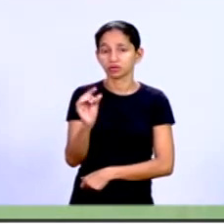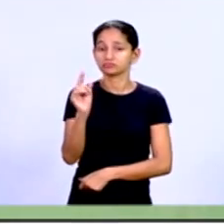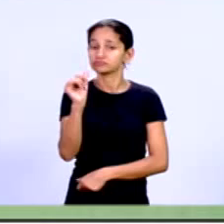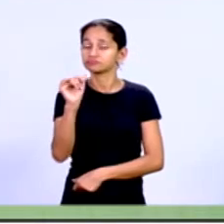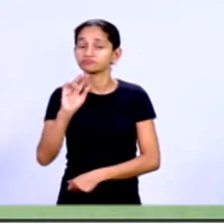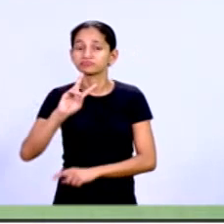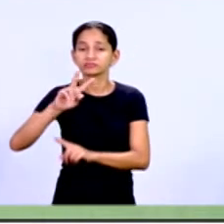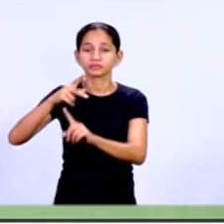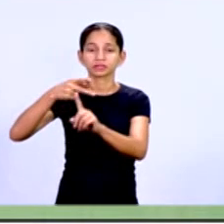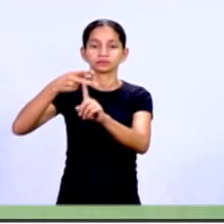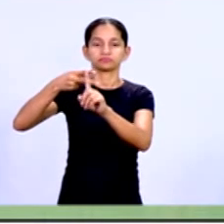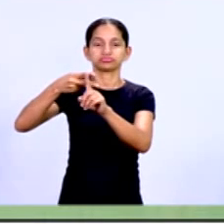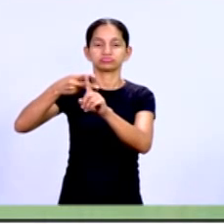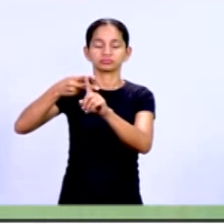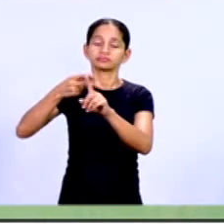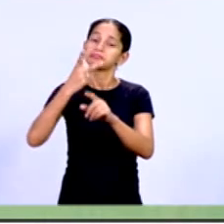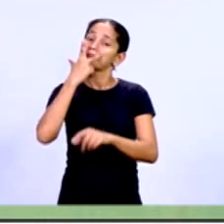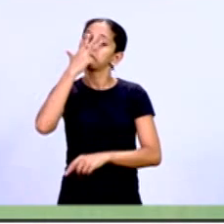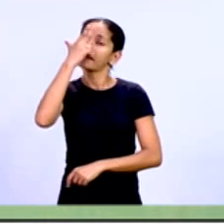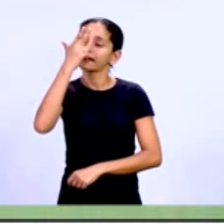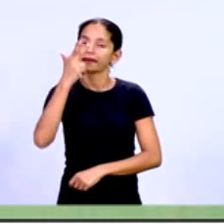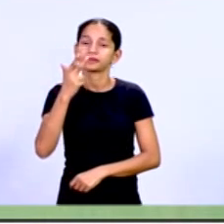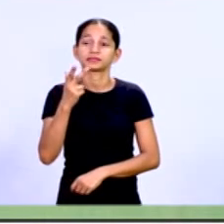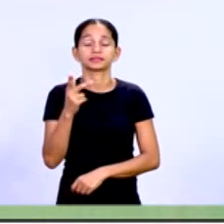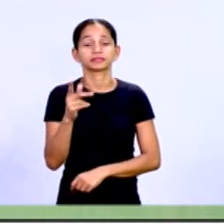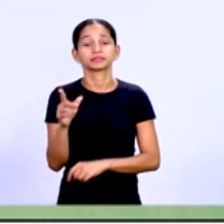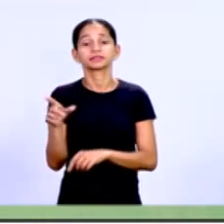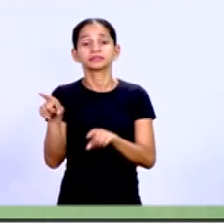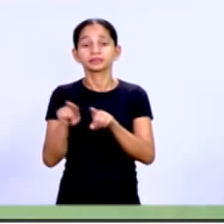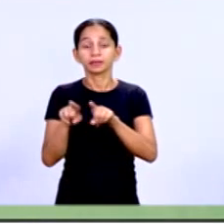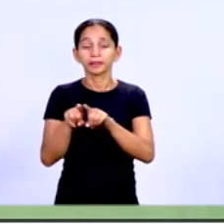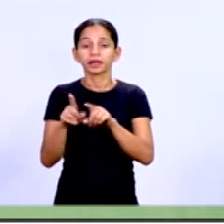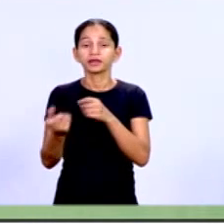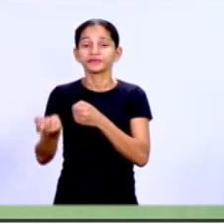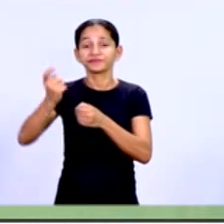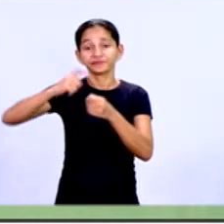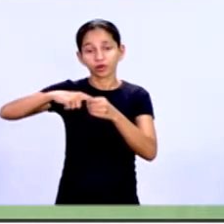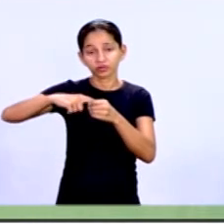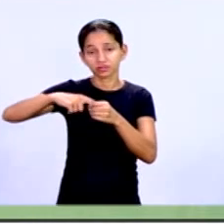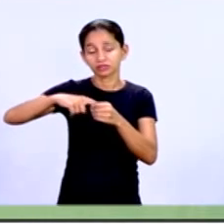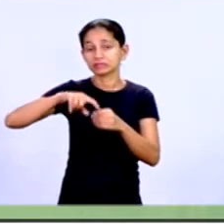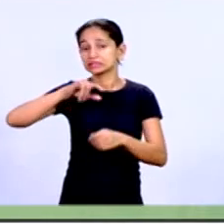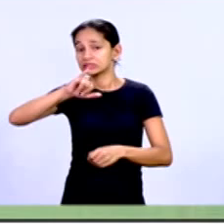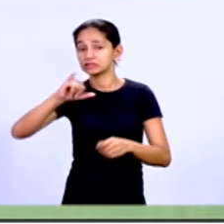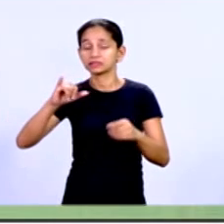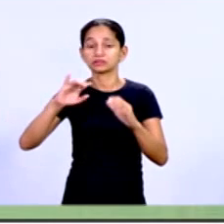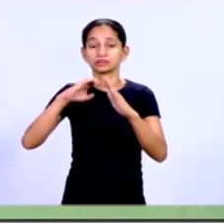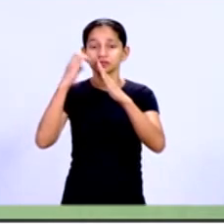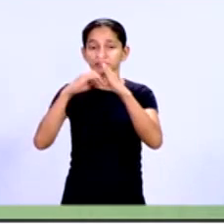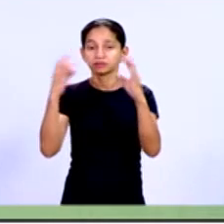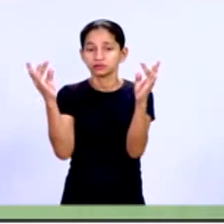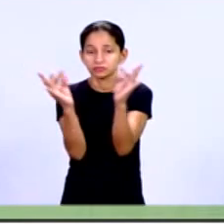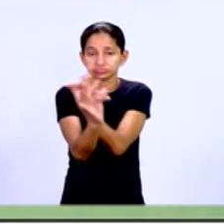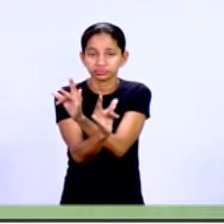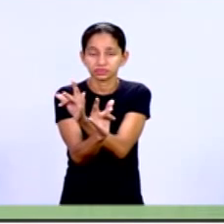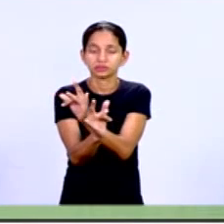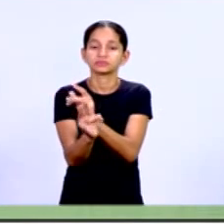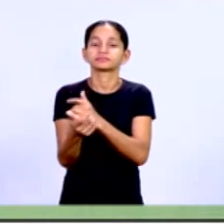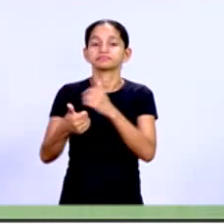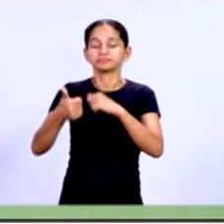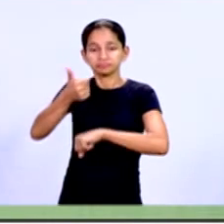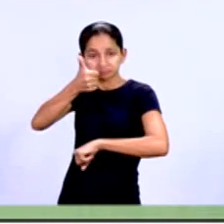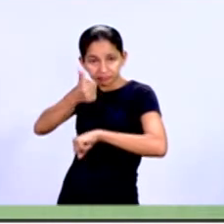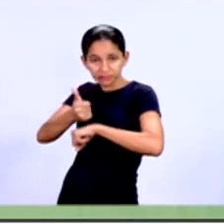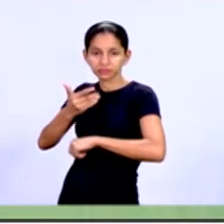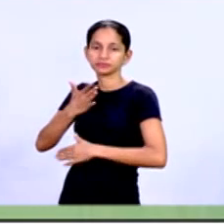valor das ações ordinárias, prioridade no reembolso do capital na hipótese de dissolução da